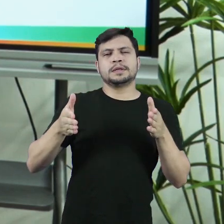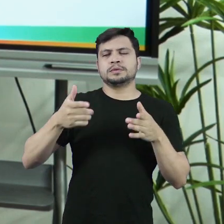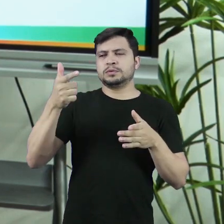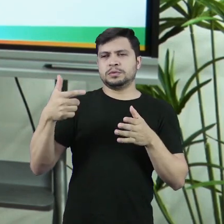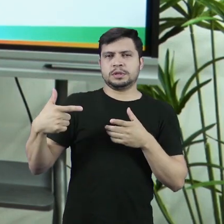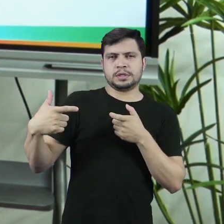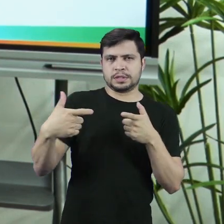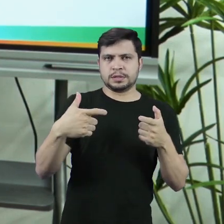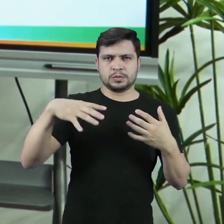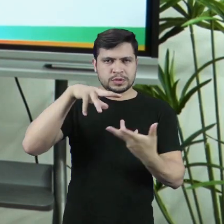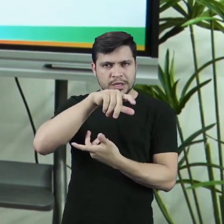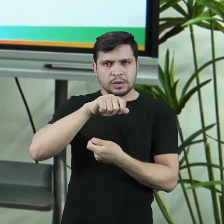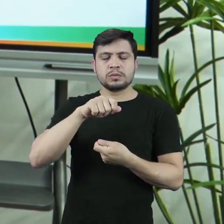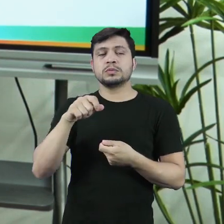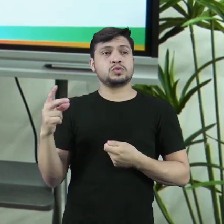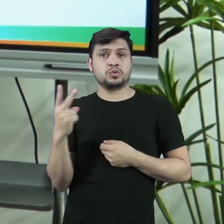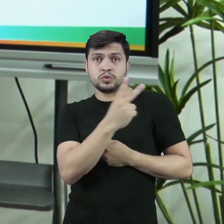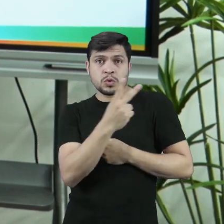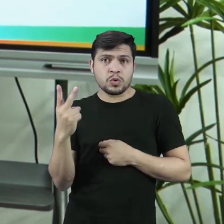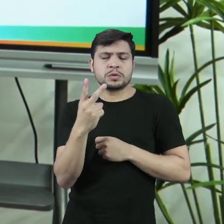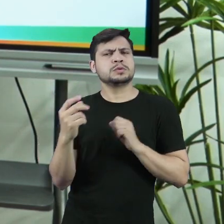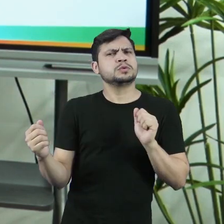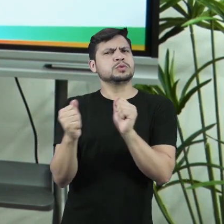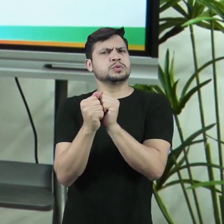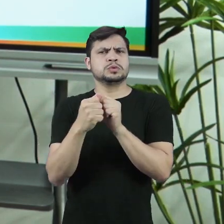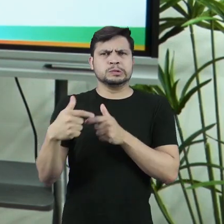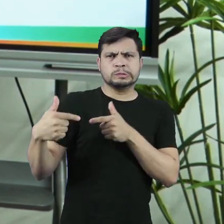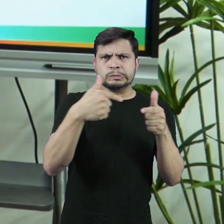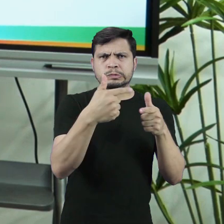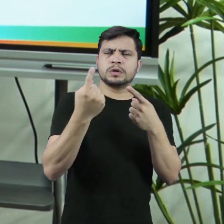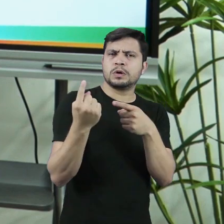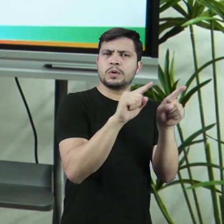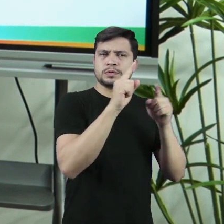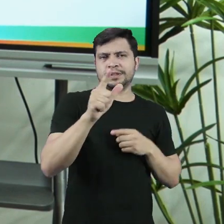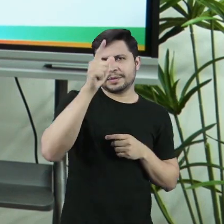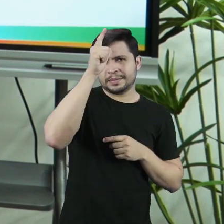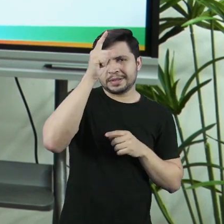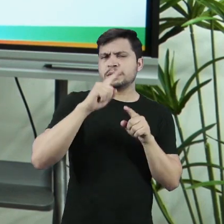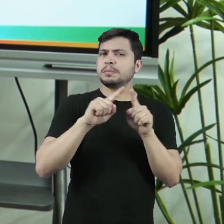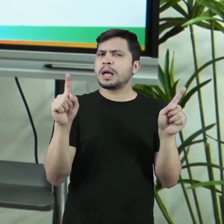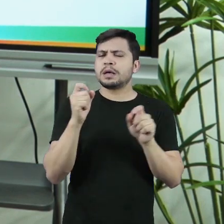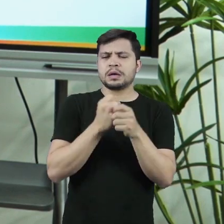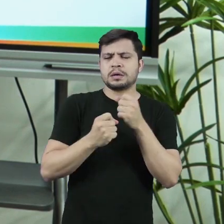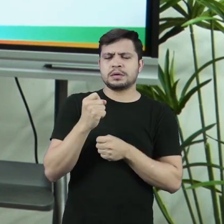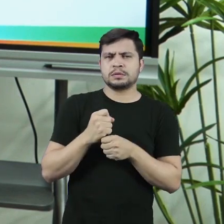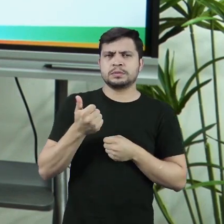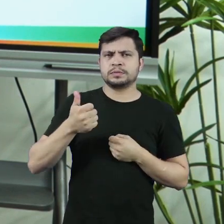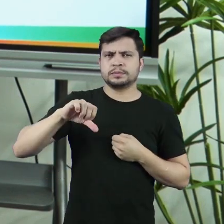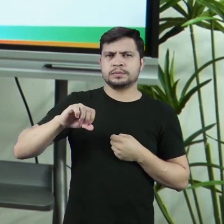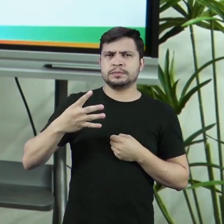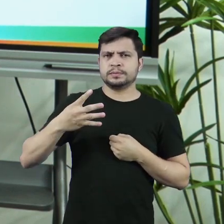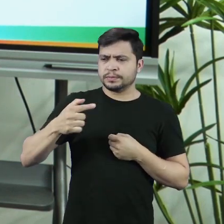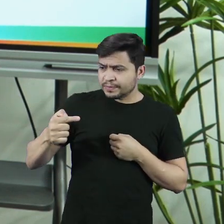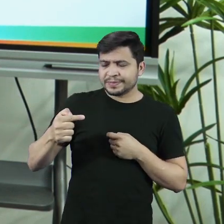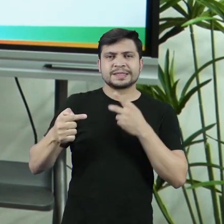Guerra Mundial. Entretanto, a partir de 47, essa aliança ela começa a se romper, ela começa a ser cada vez mais frágil e,